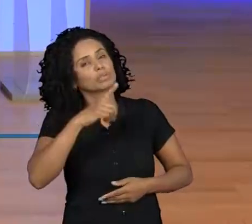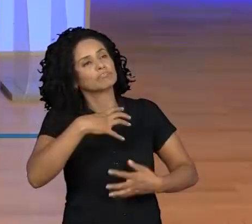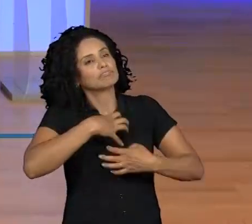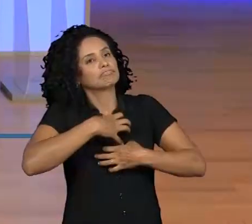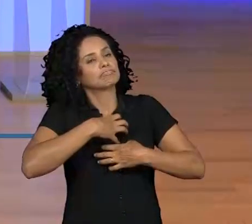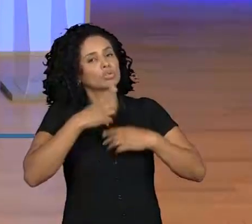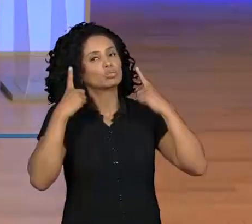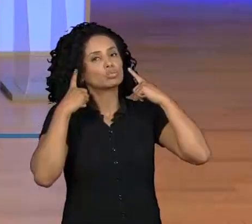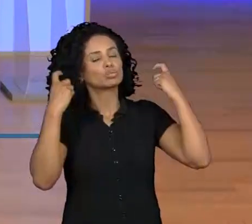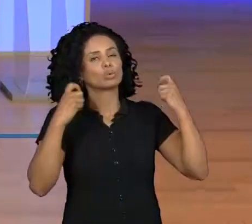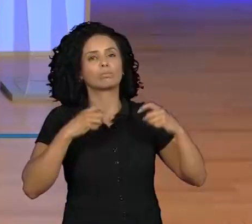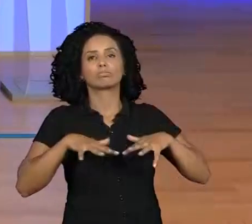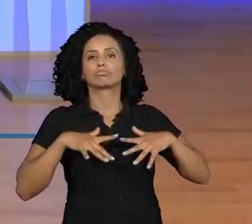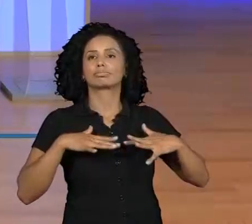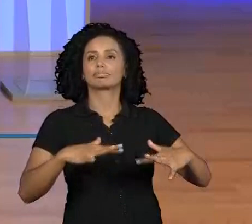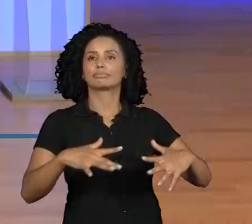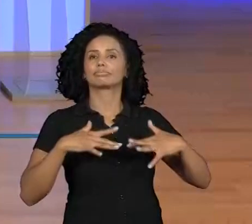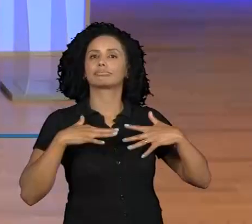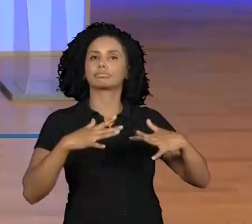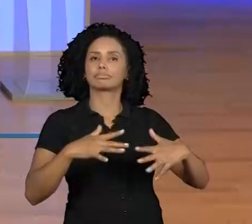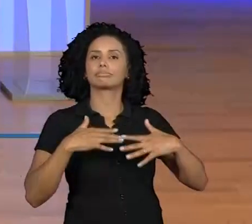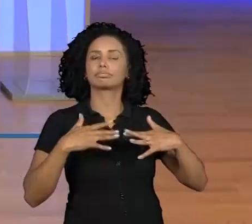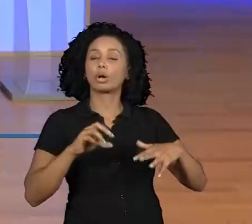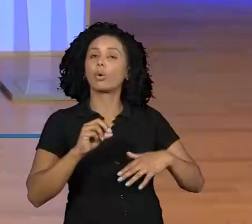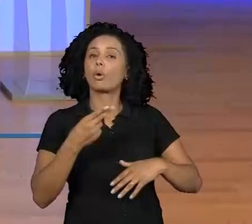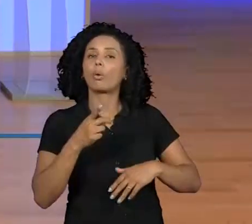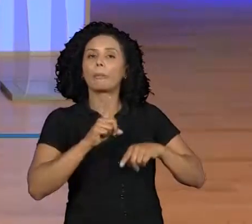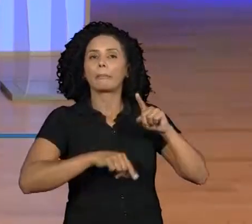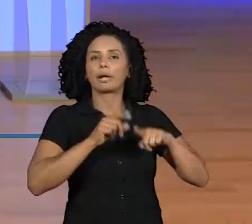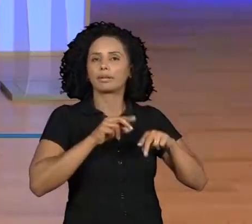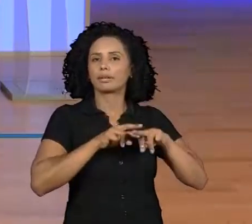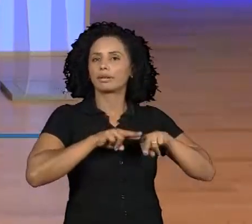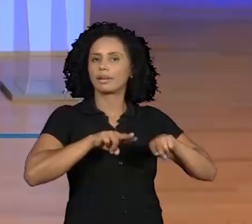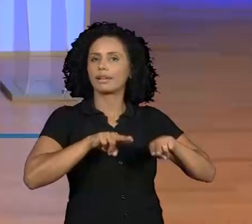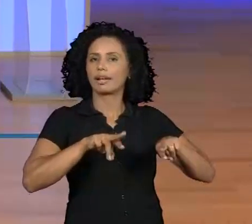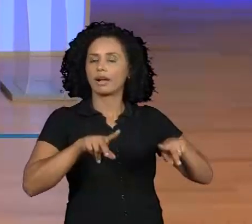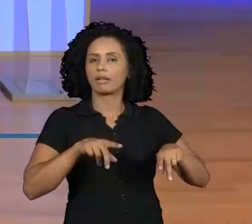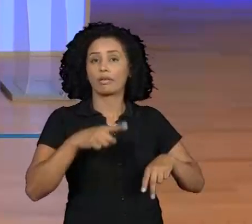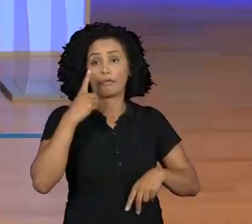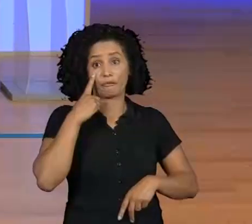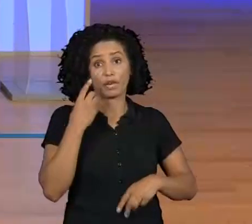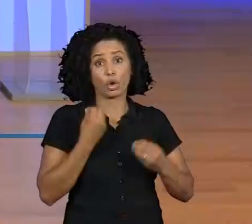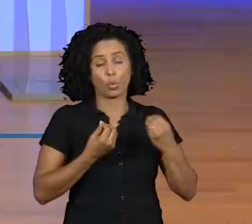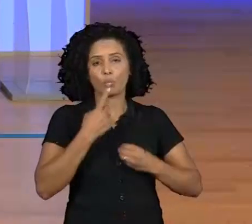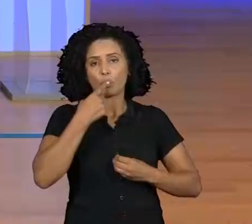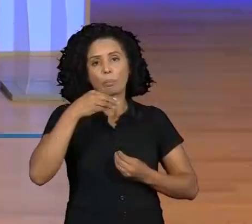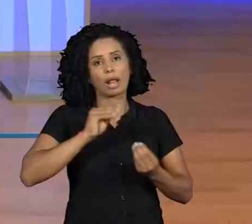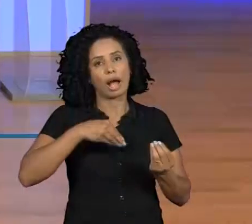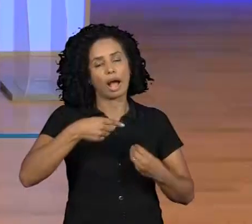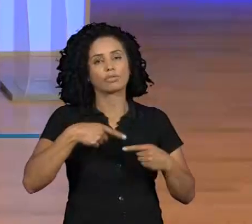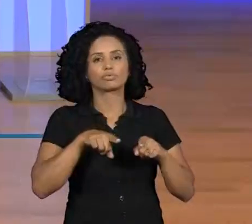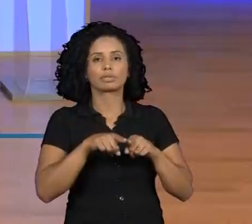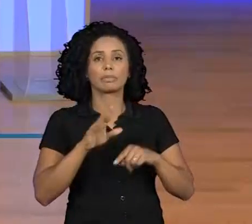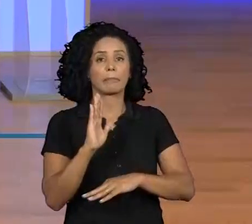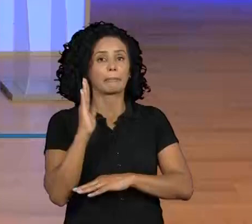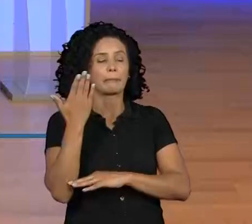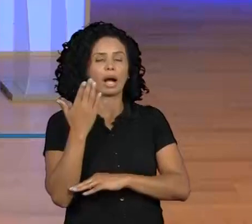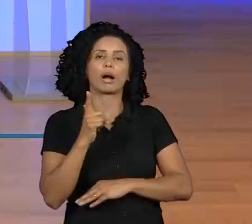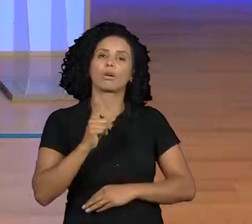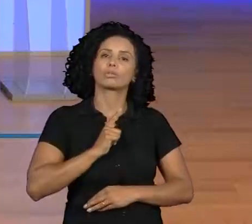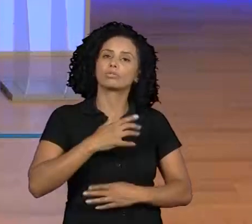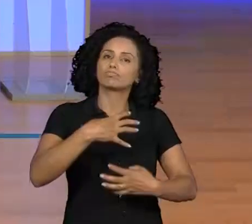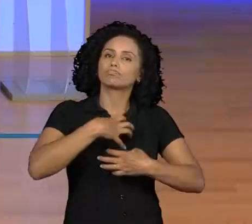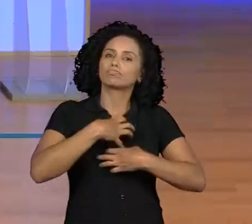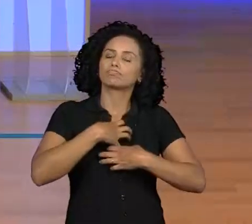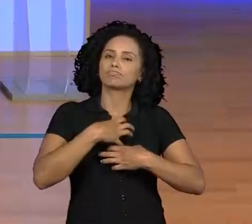utilizamos esses objetos ou do material que cada um é feito, como nós vimos aqui a lata, o plástico, a madeira, o som produzido é